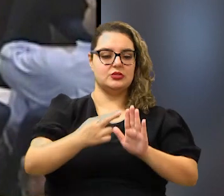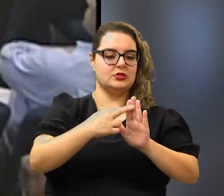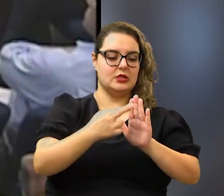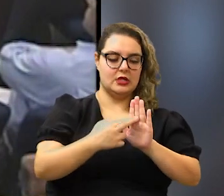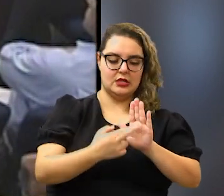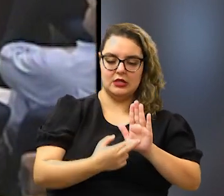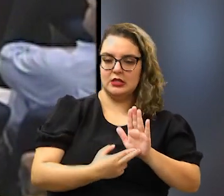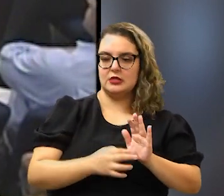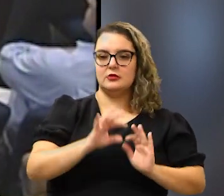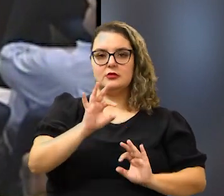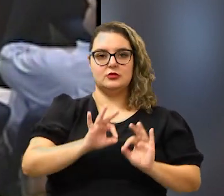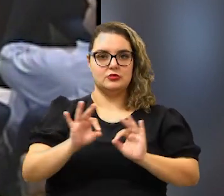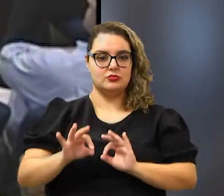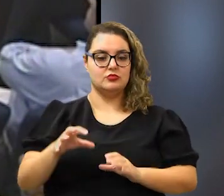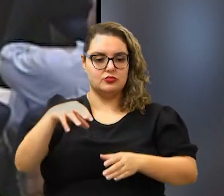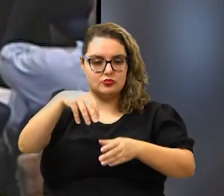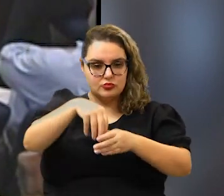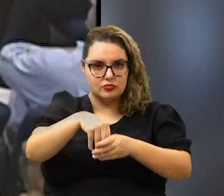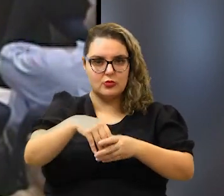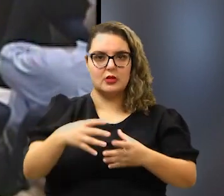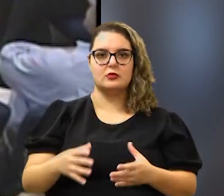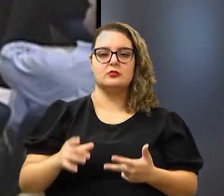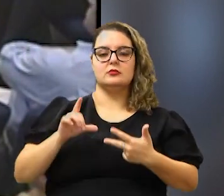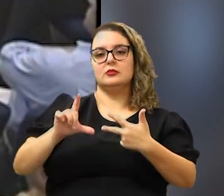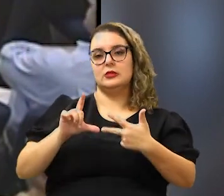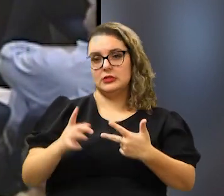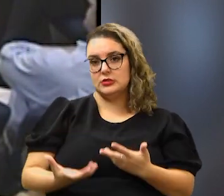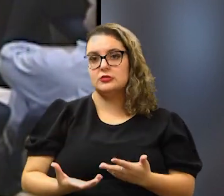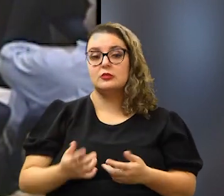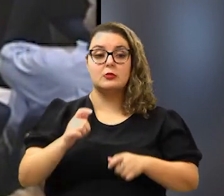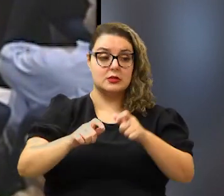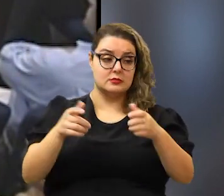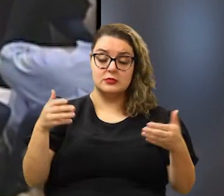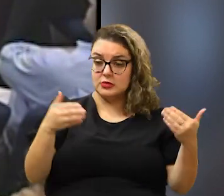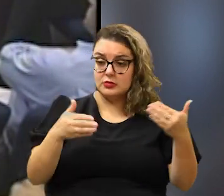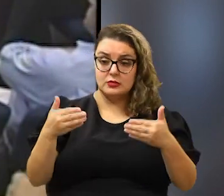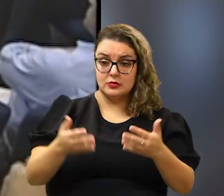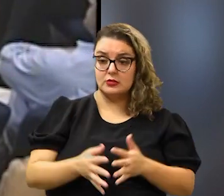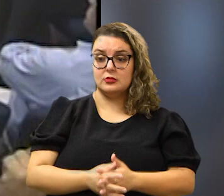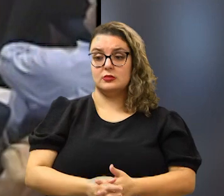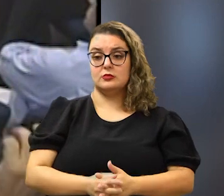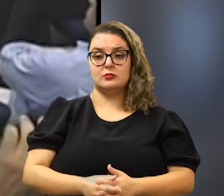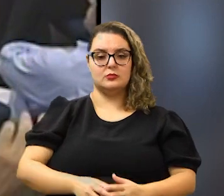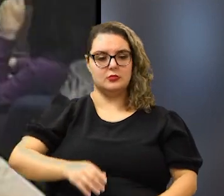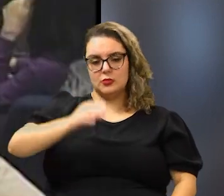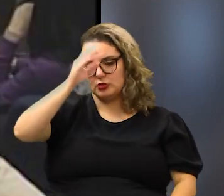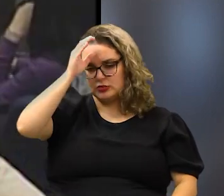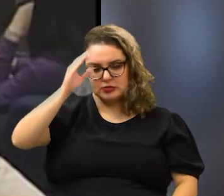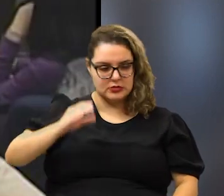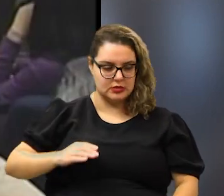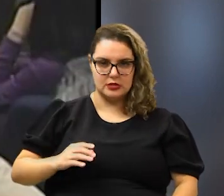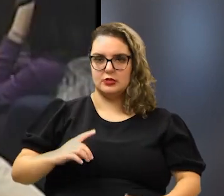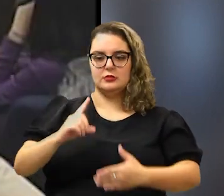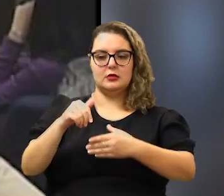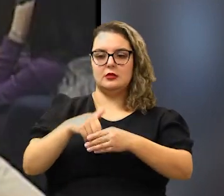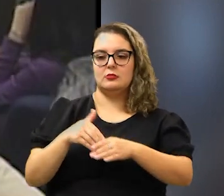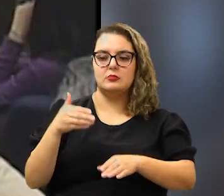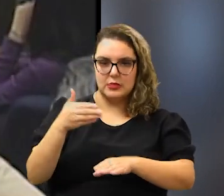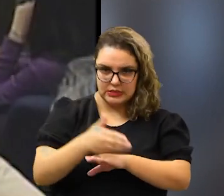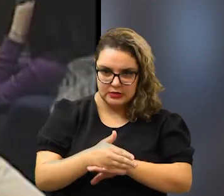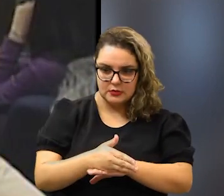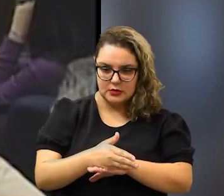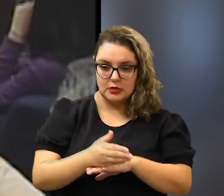É muito bacana, não é todas as câmaras que eu tenho notícia, na época mesmo fui pesquisar e tal, e